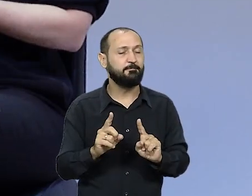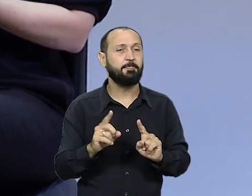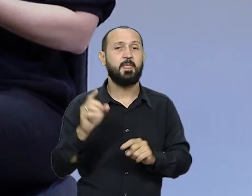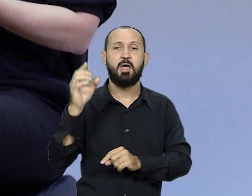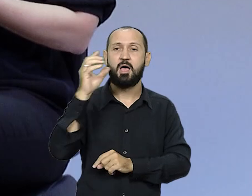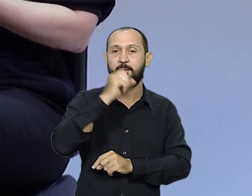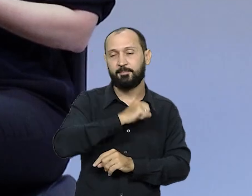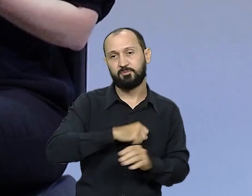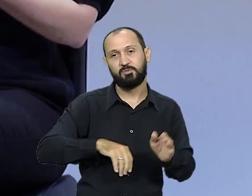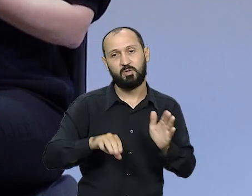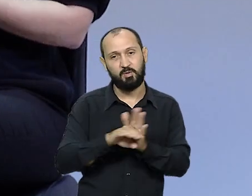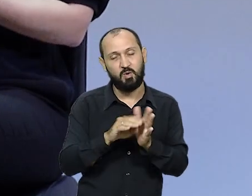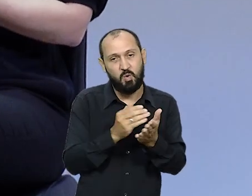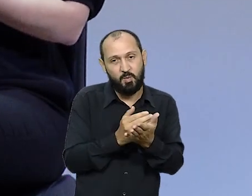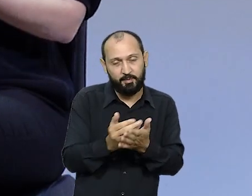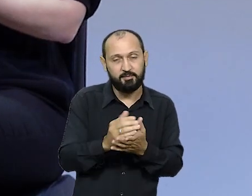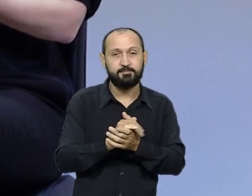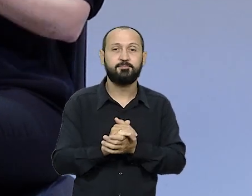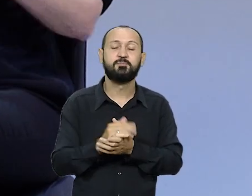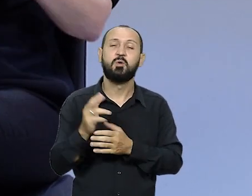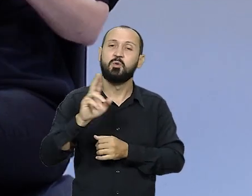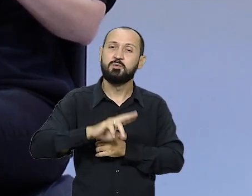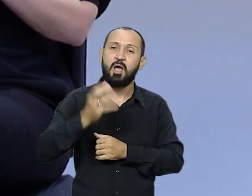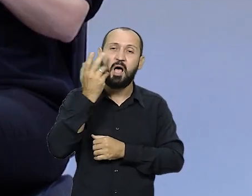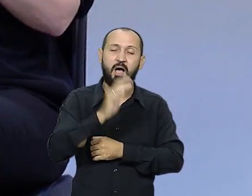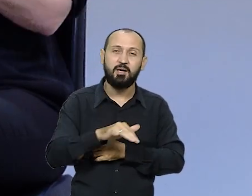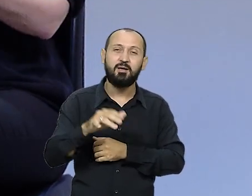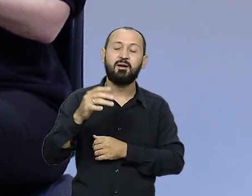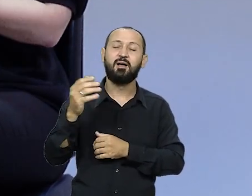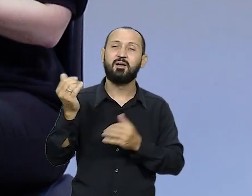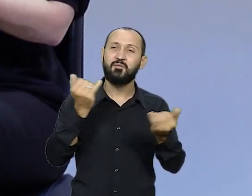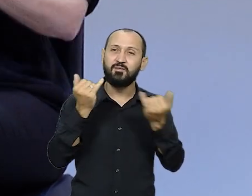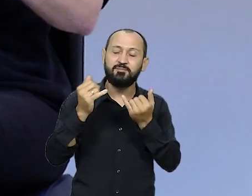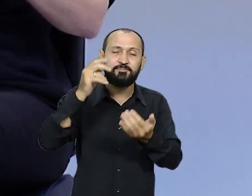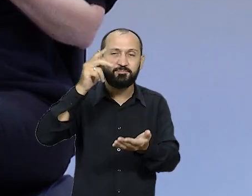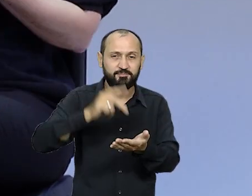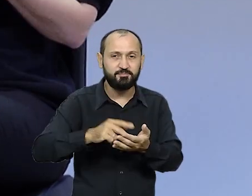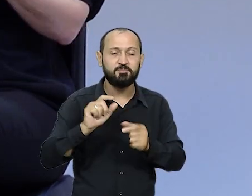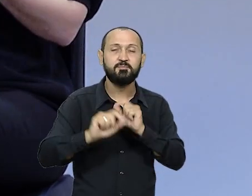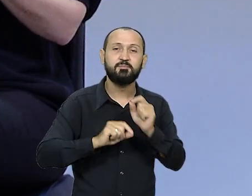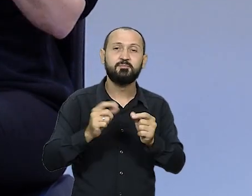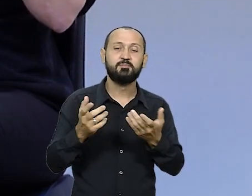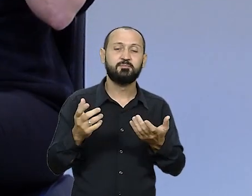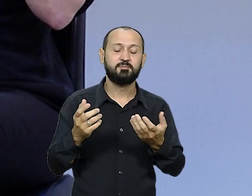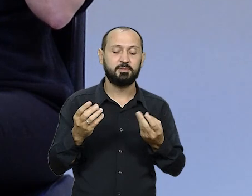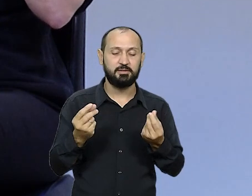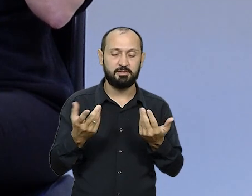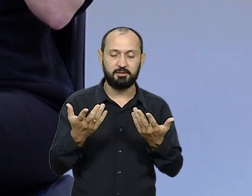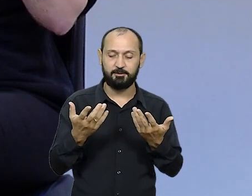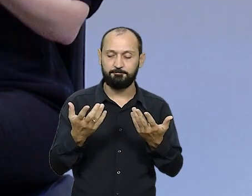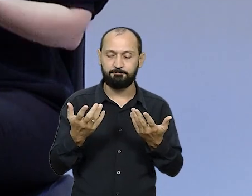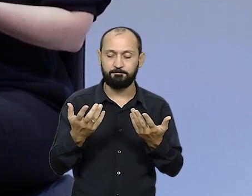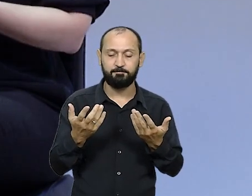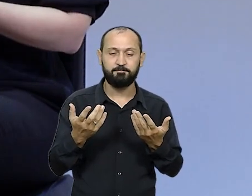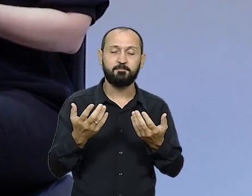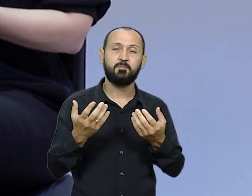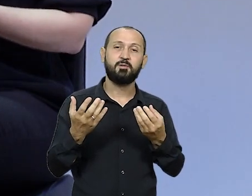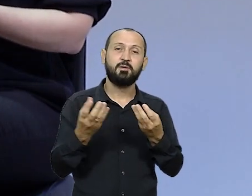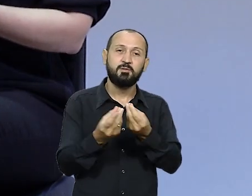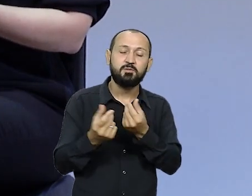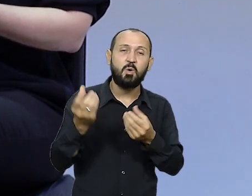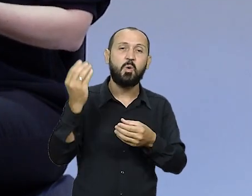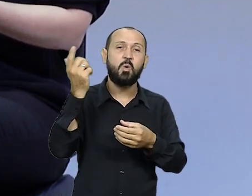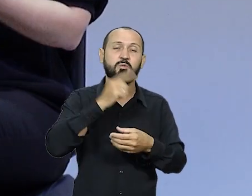chega rápido. Então, você trabalhar com a criança, aquela informação verdadeira, aquela informação palpável